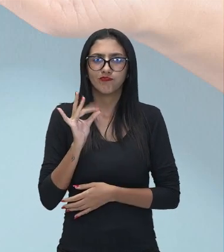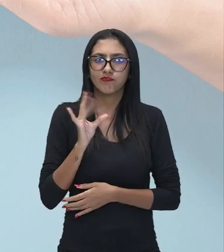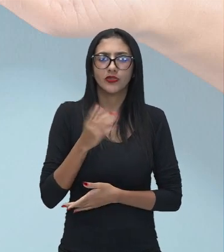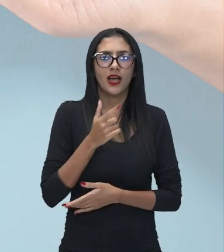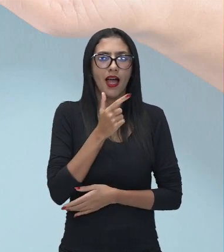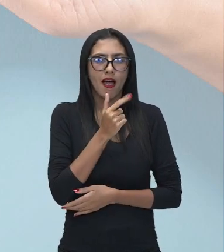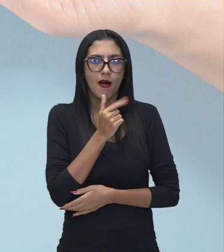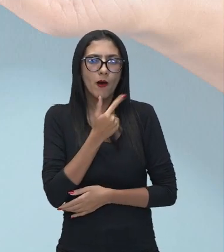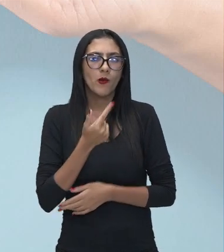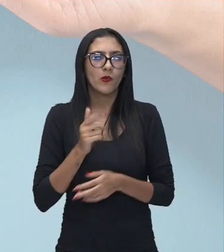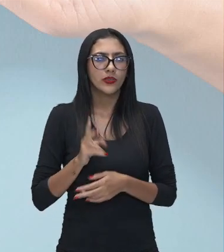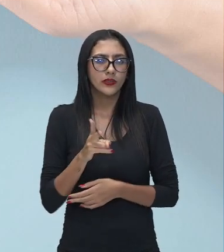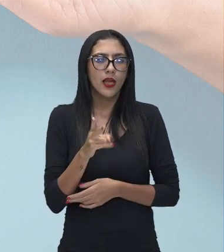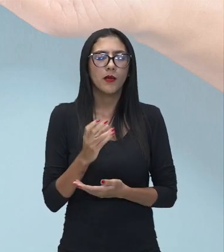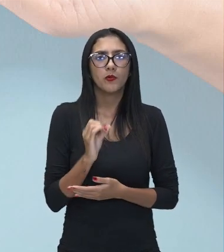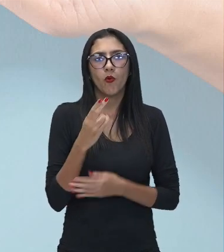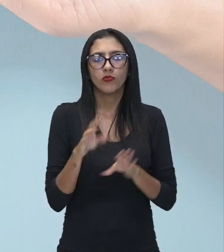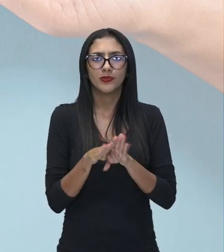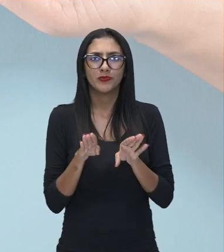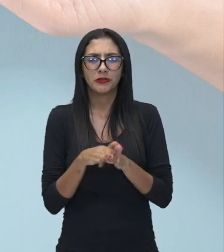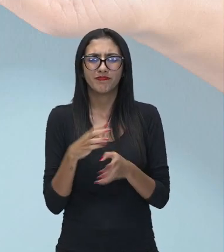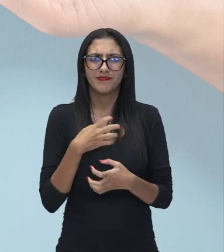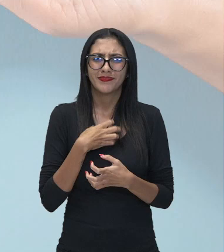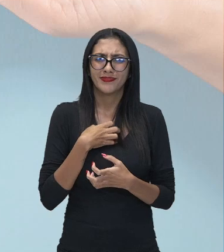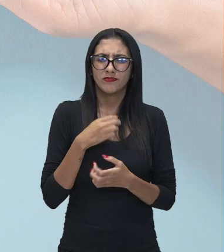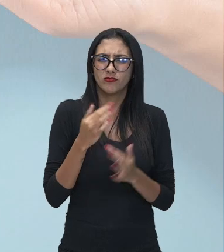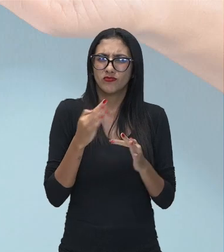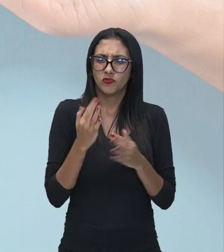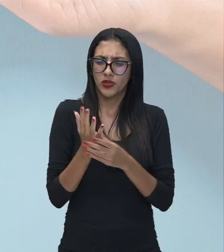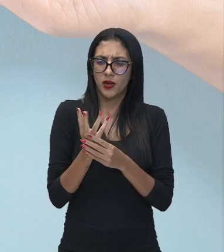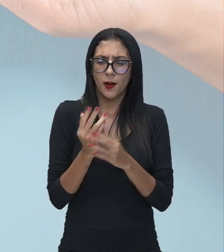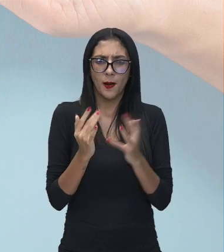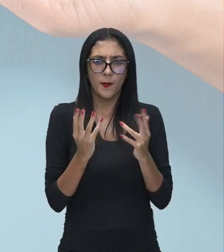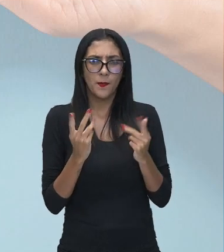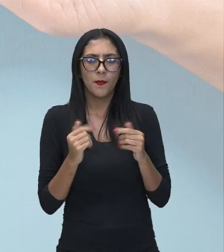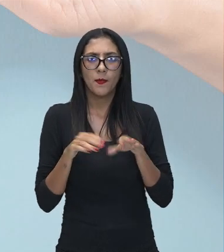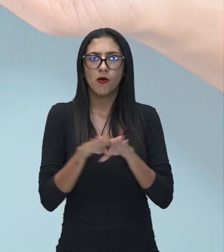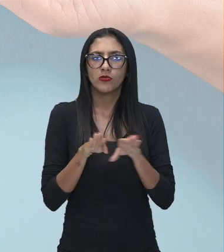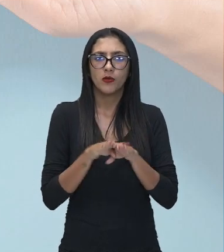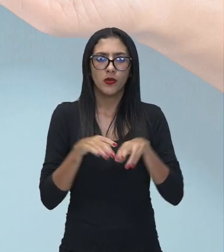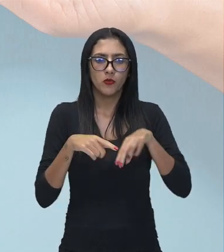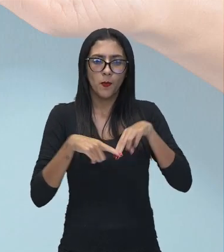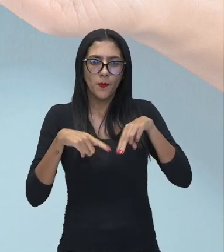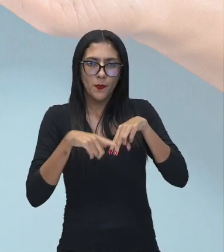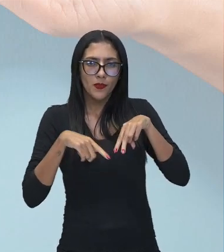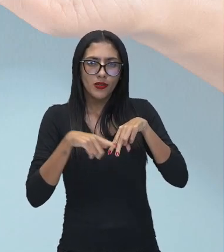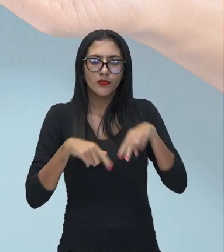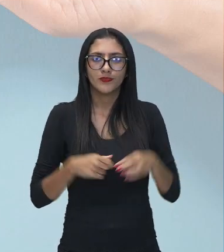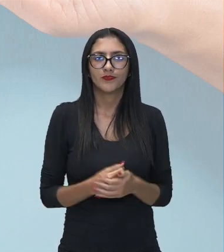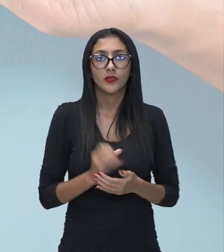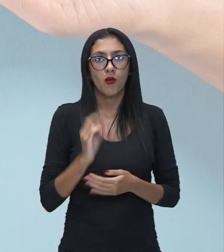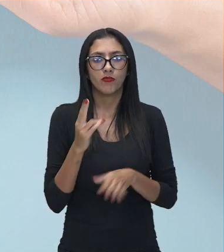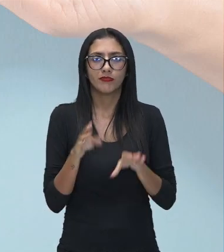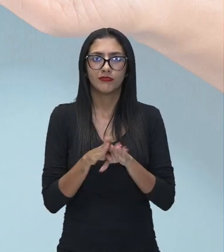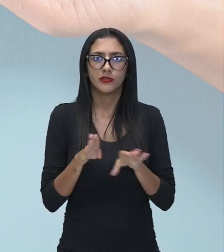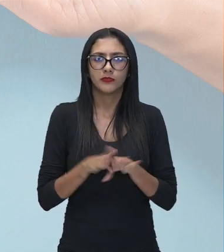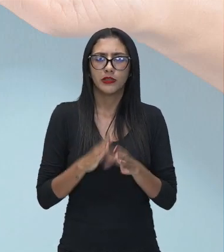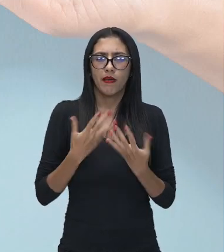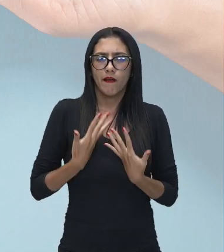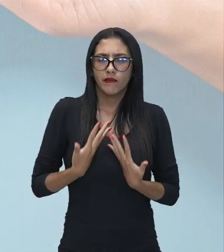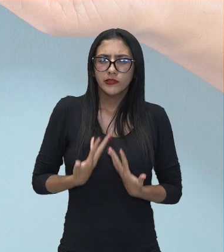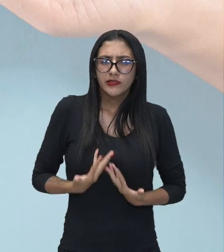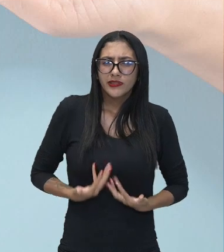também ter ali dormência nas mãos, sentir dormência nas mãos e pés, né, um cansaço ali sem nenhum